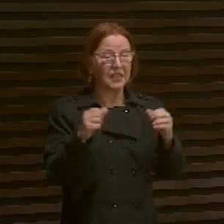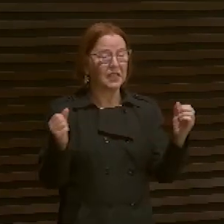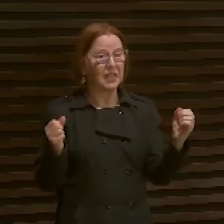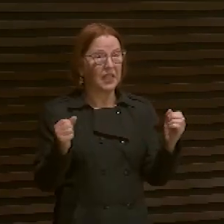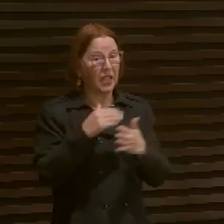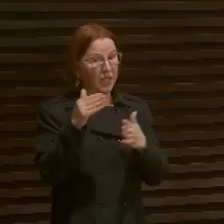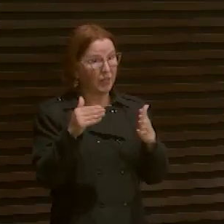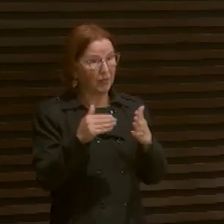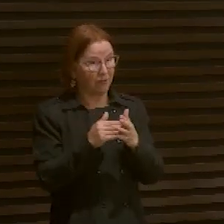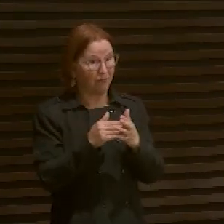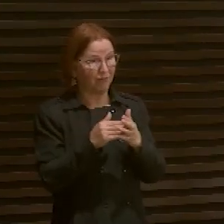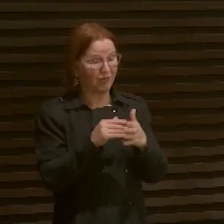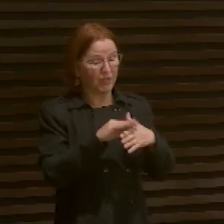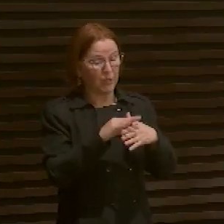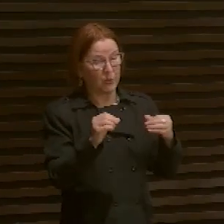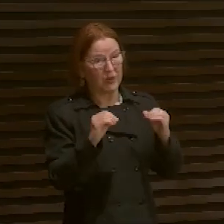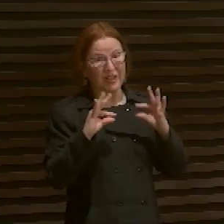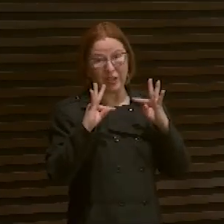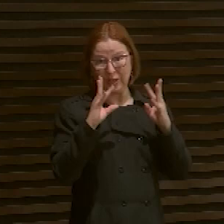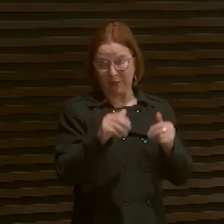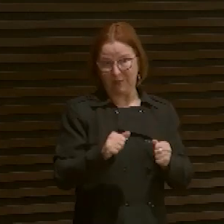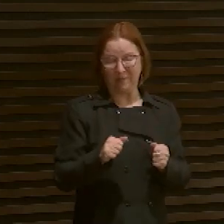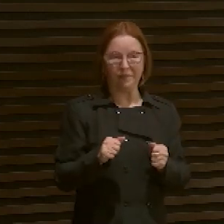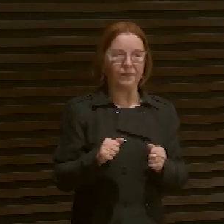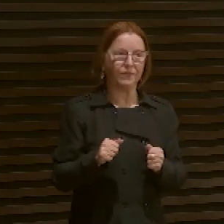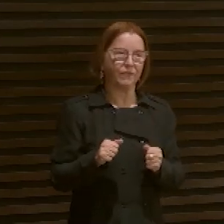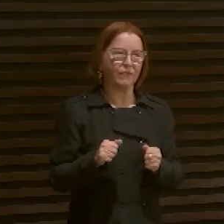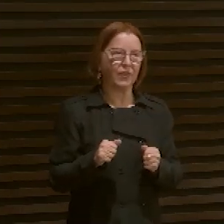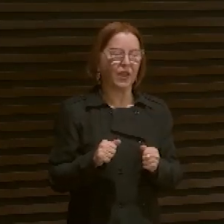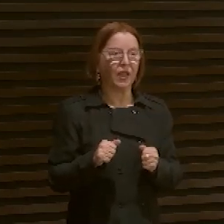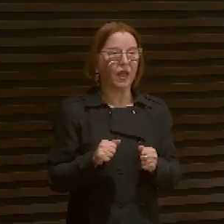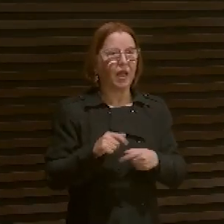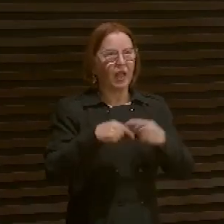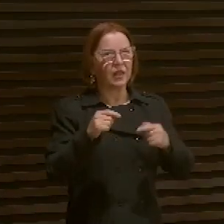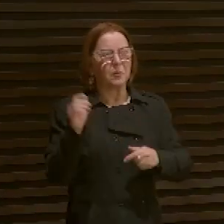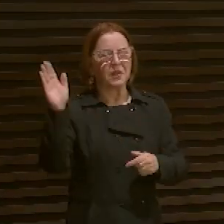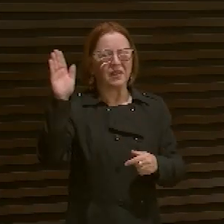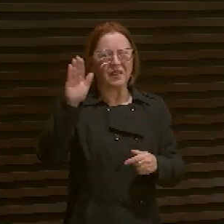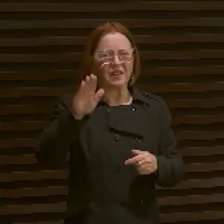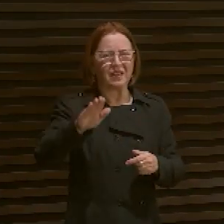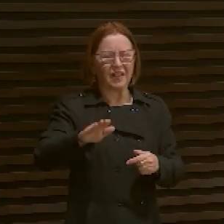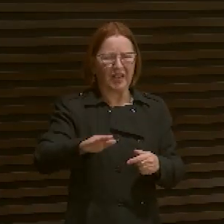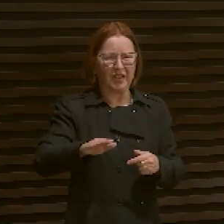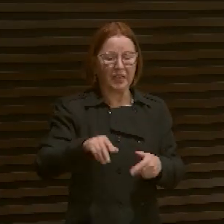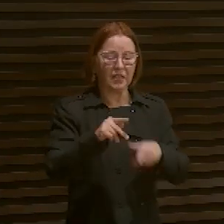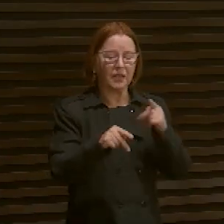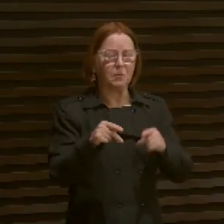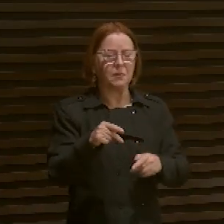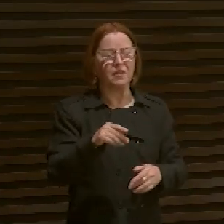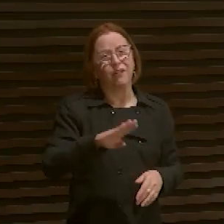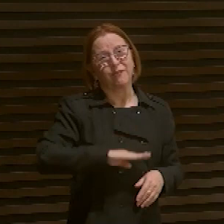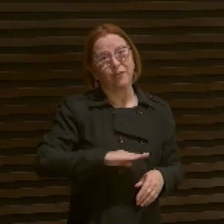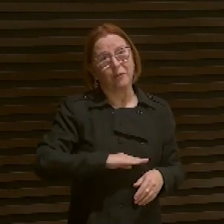ele cura todos. E não apenas isso. Vai ficando tarde e eles vão começando a ficar com fome. E aí então